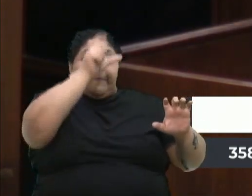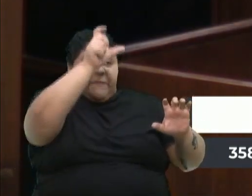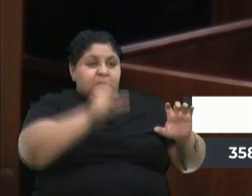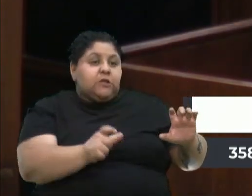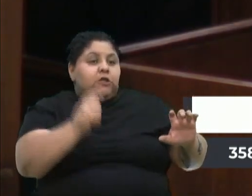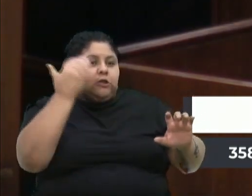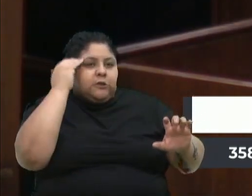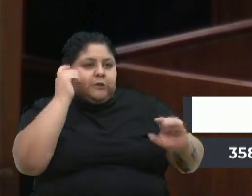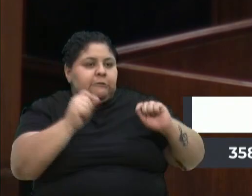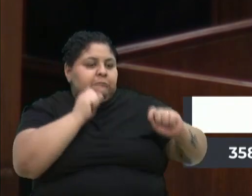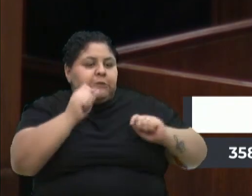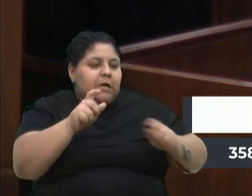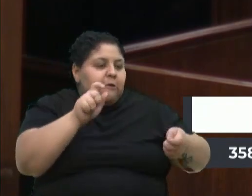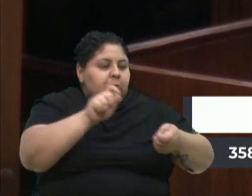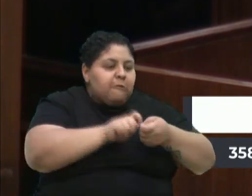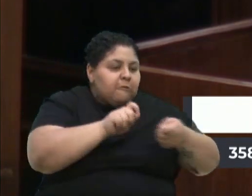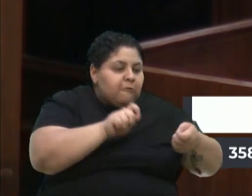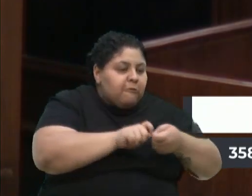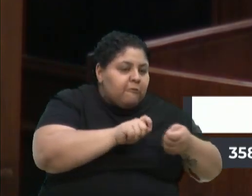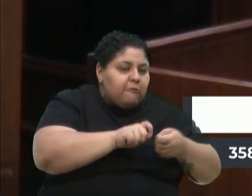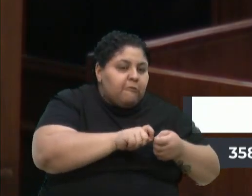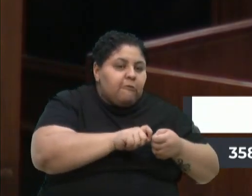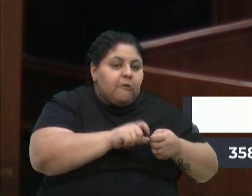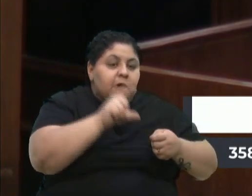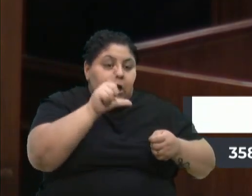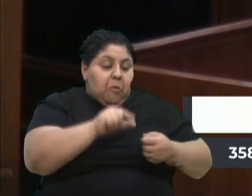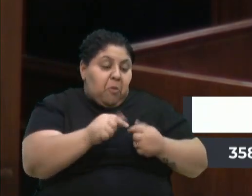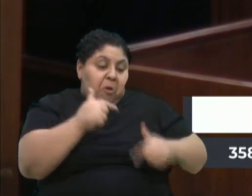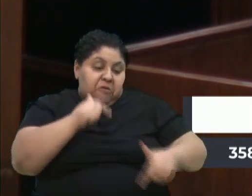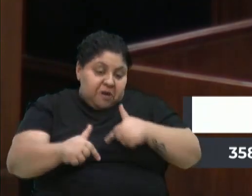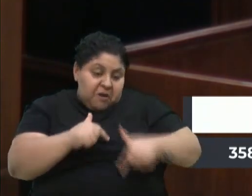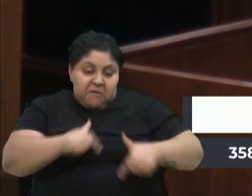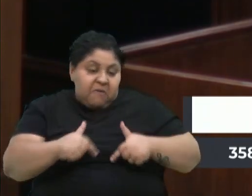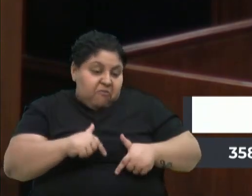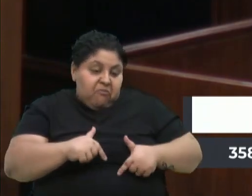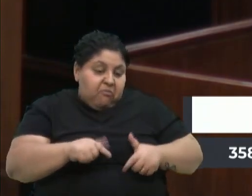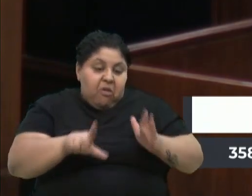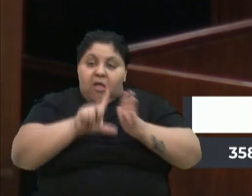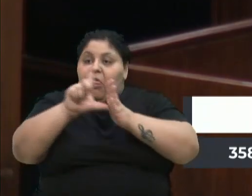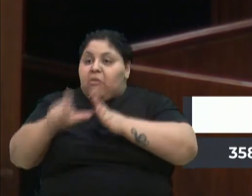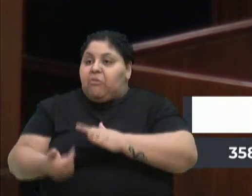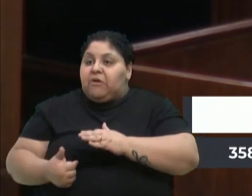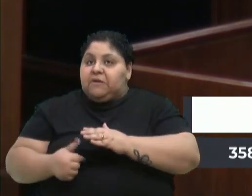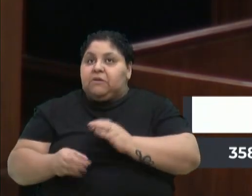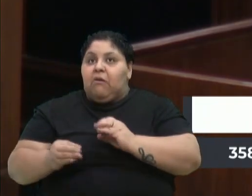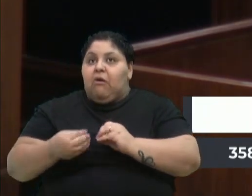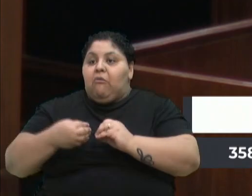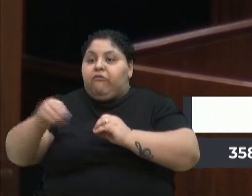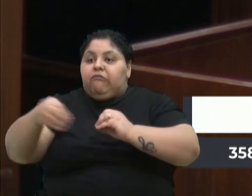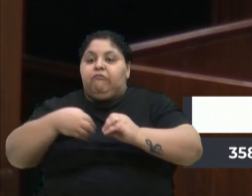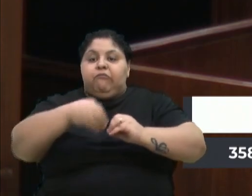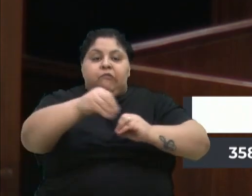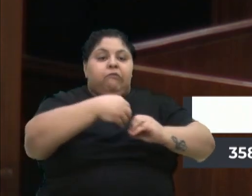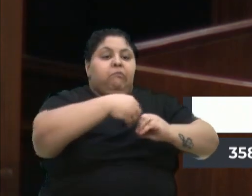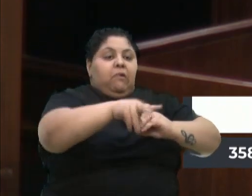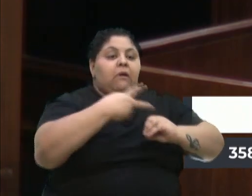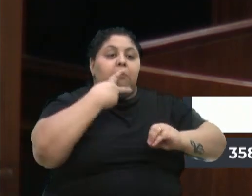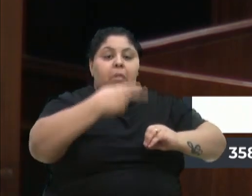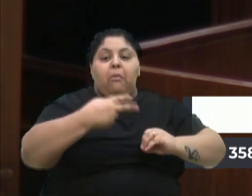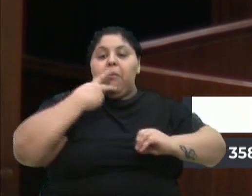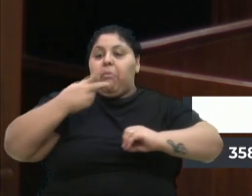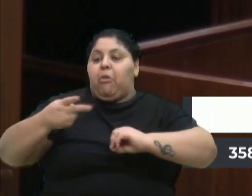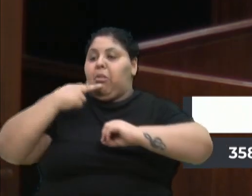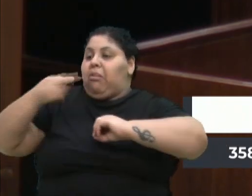ela não tem o que fazer, ele está com pouco serviço, aí ele fica levando fofoquinha. Aí fica